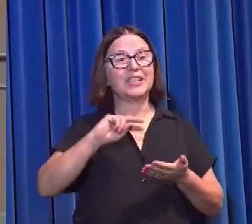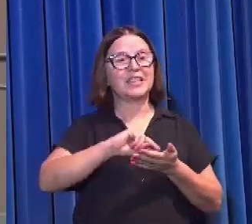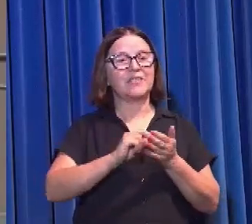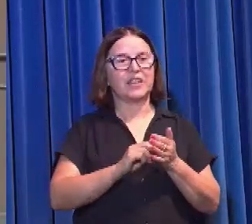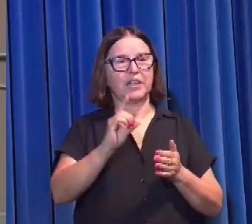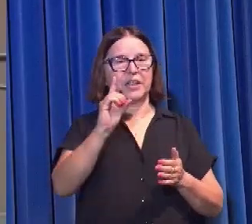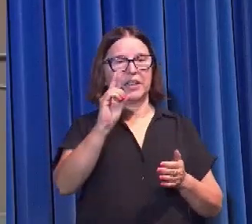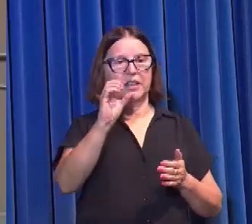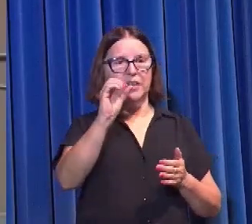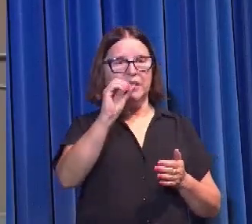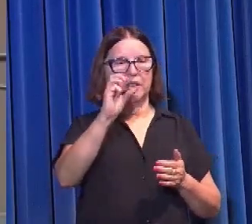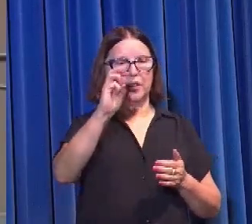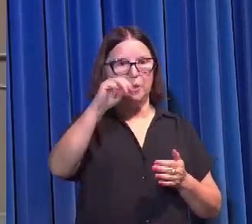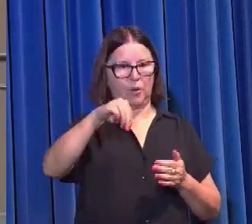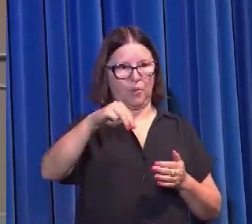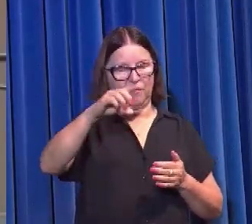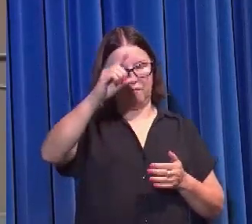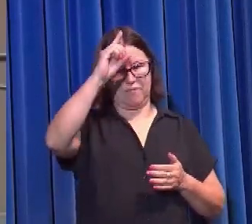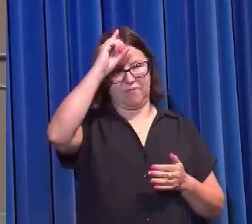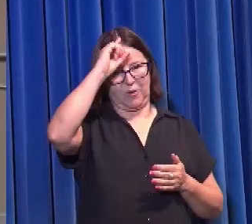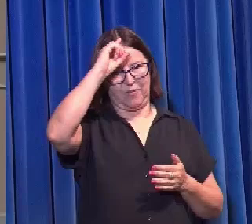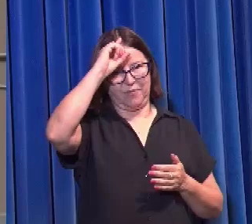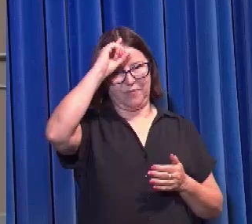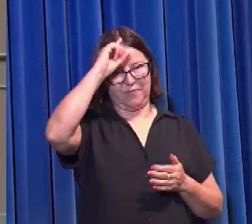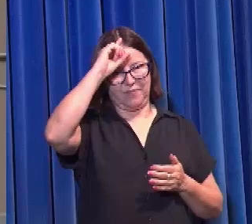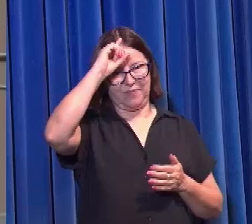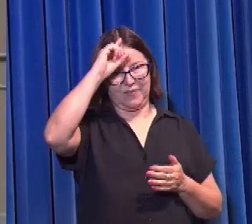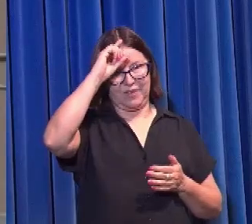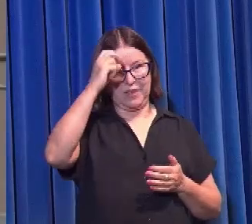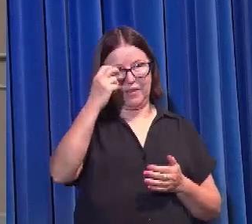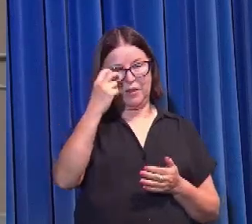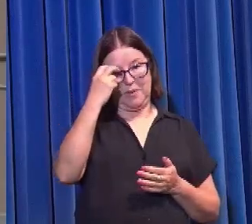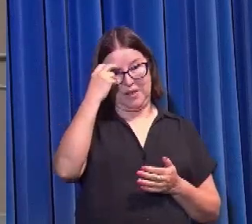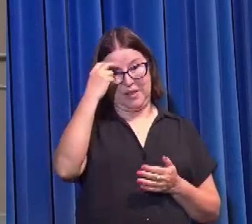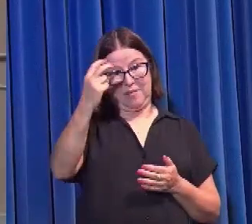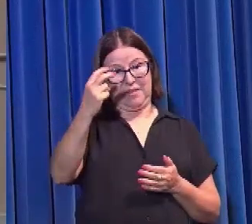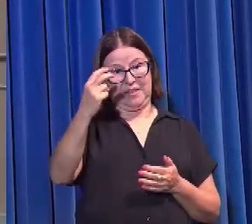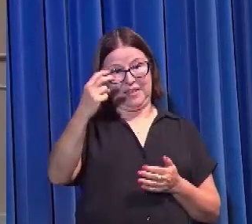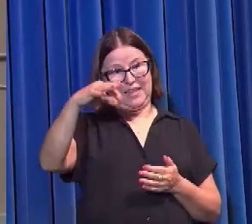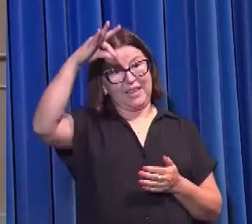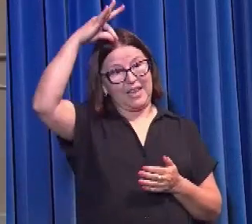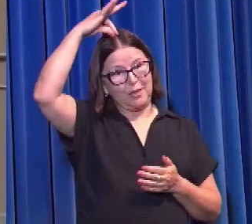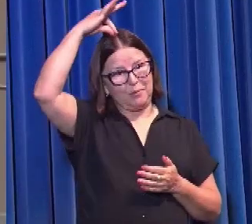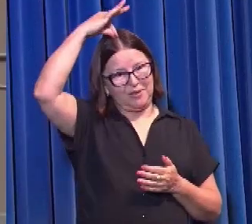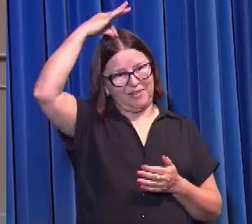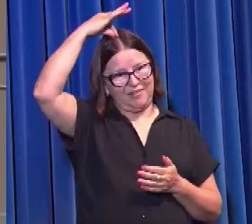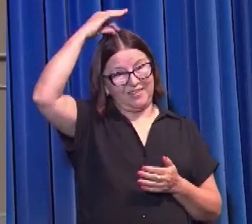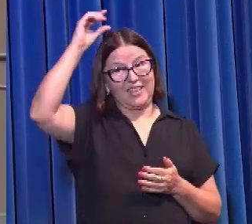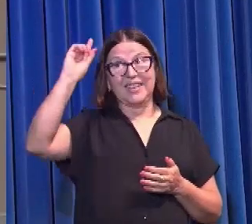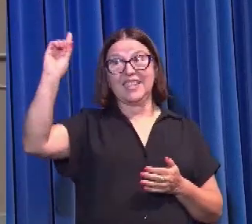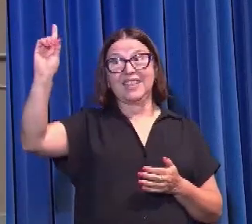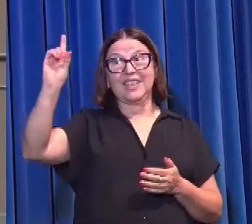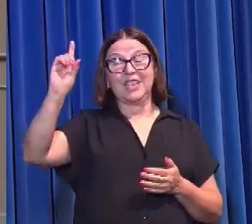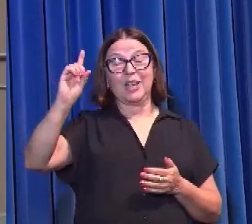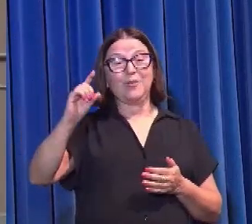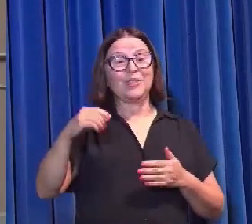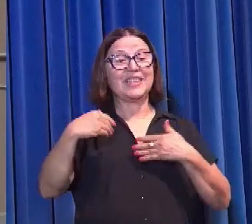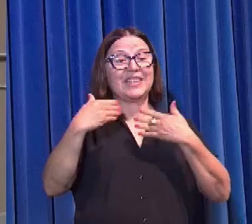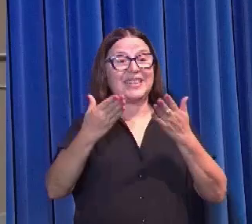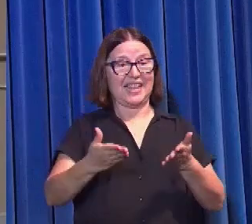capacidade espiritual dada por Deus para o benefício de